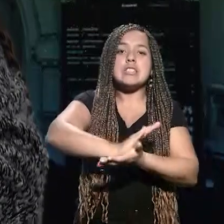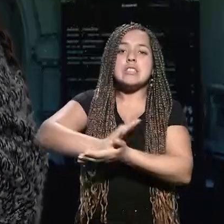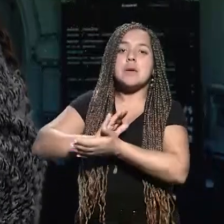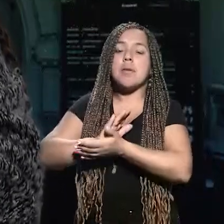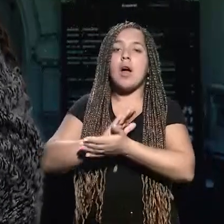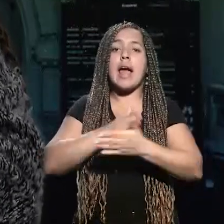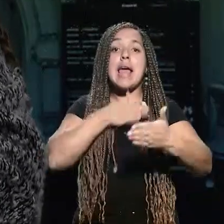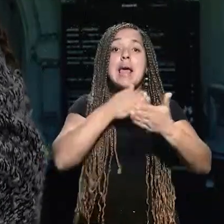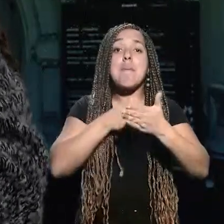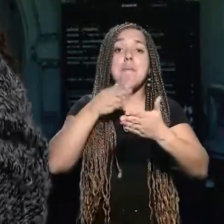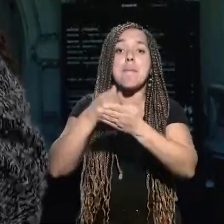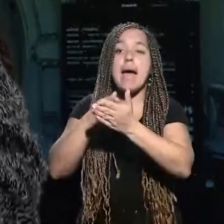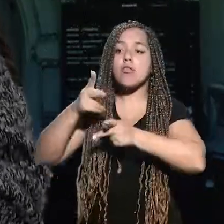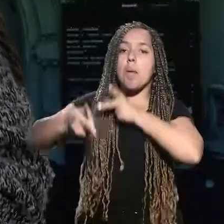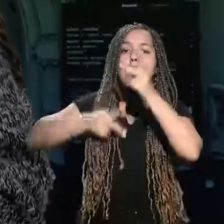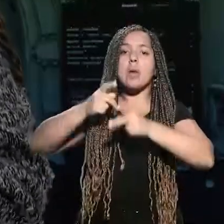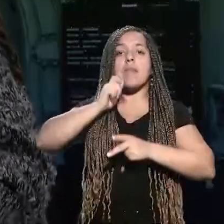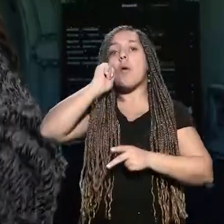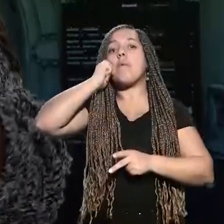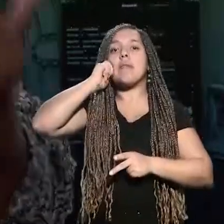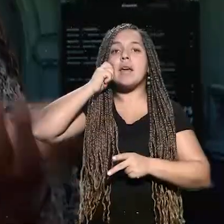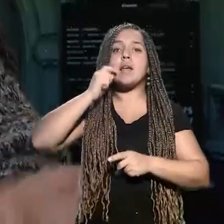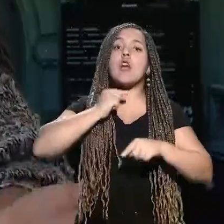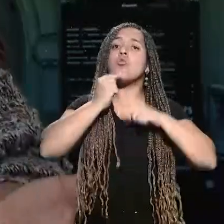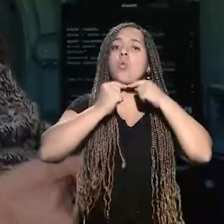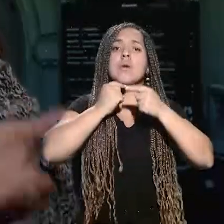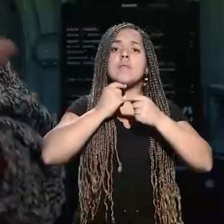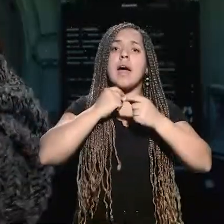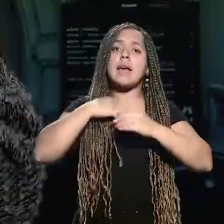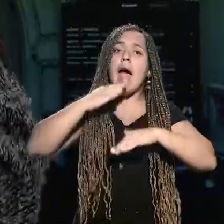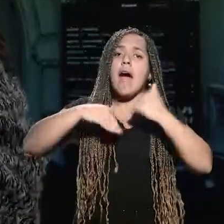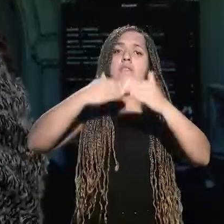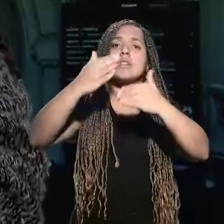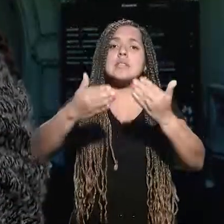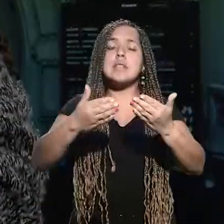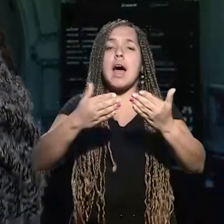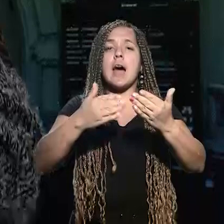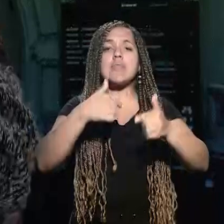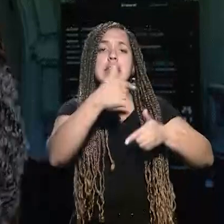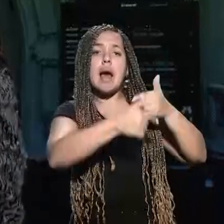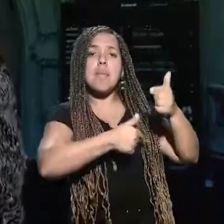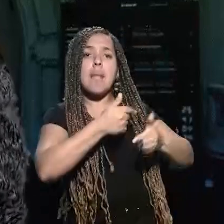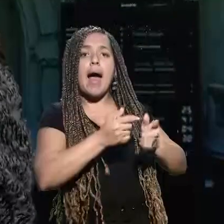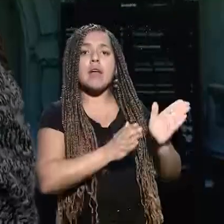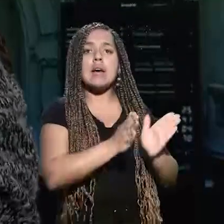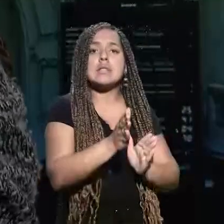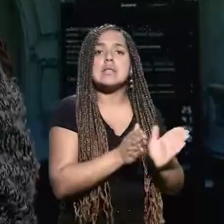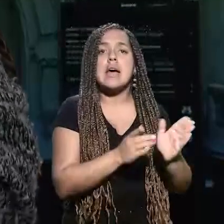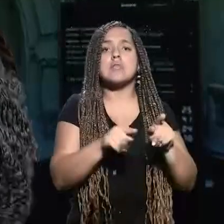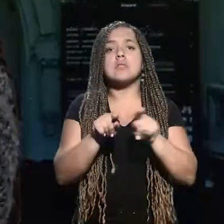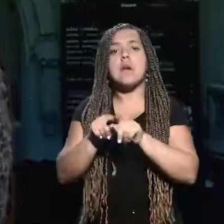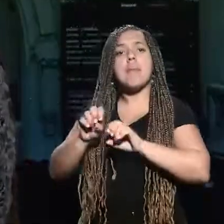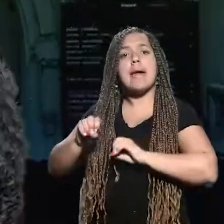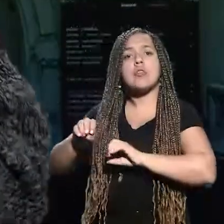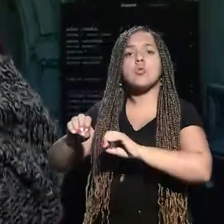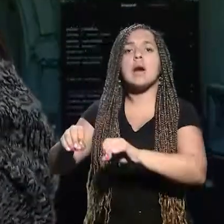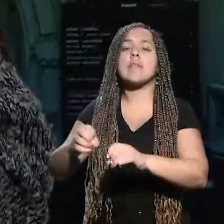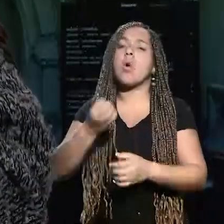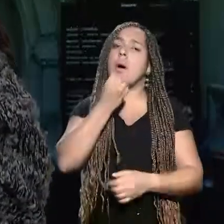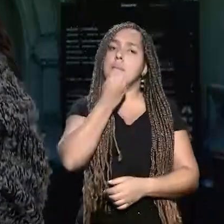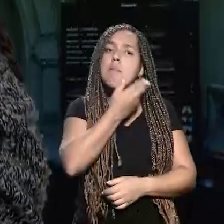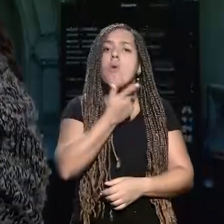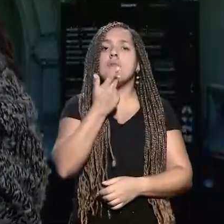maioria, de avançar, seja no acesso ao emprego, seja na educação, e é bom que a gente